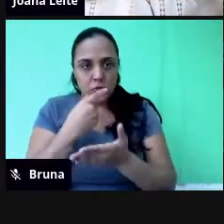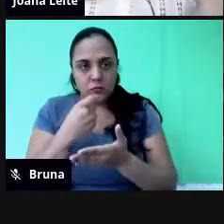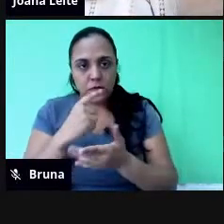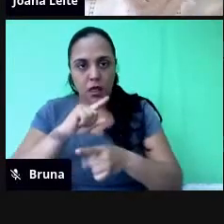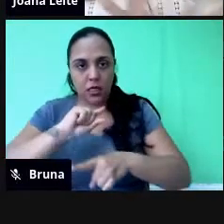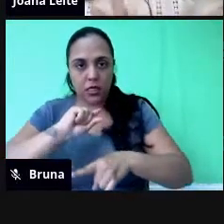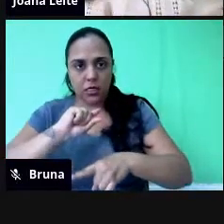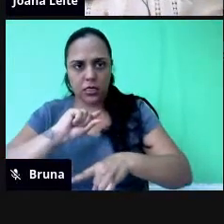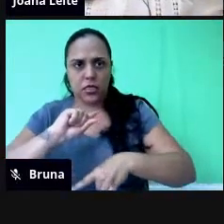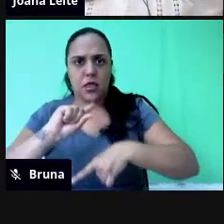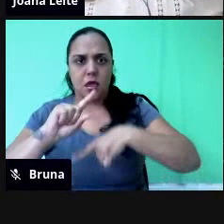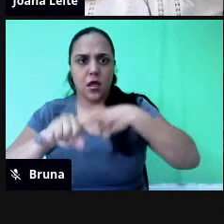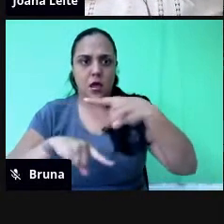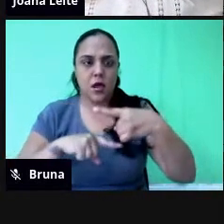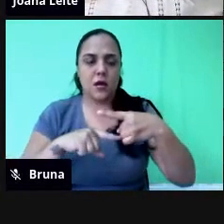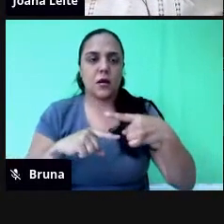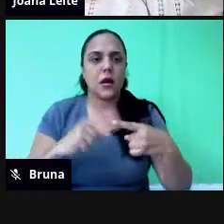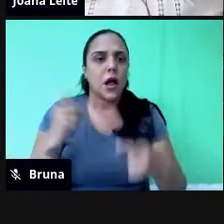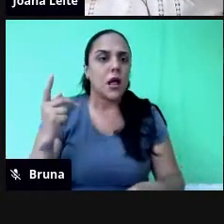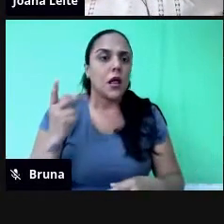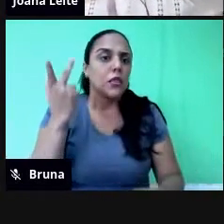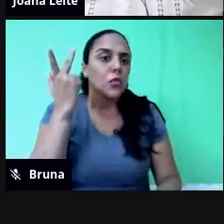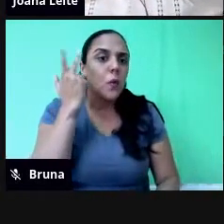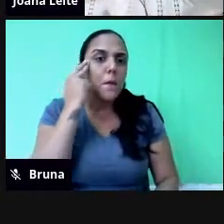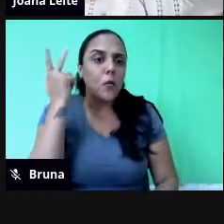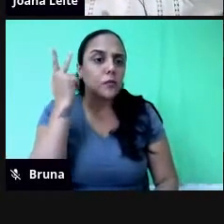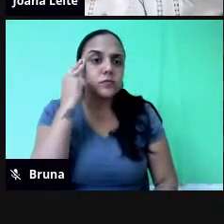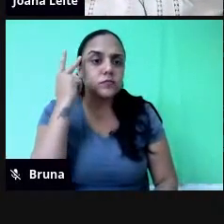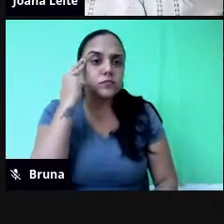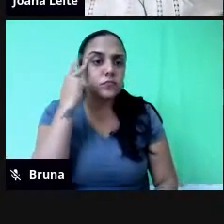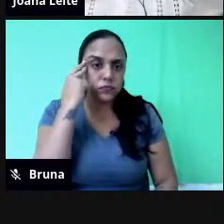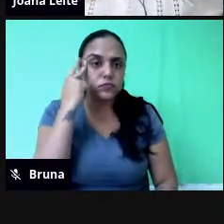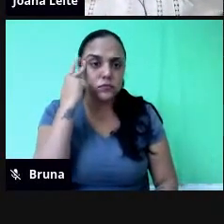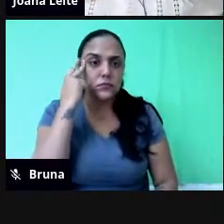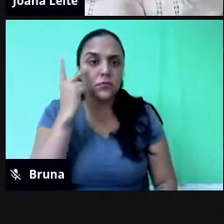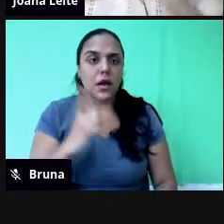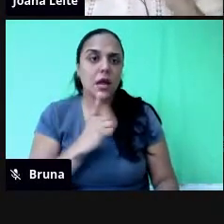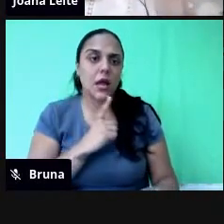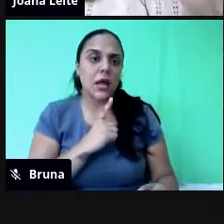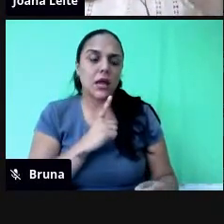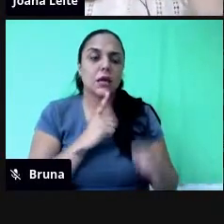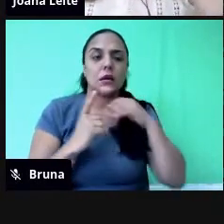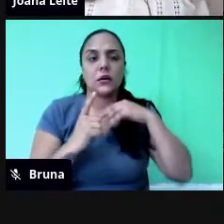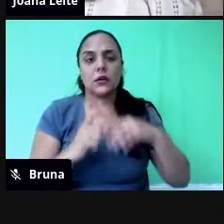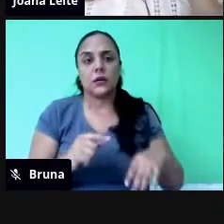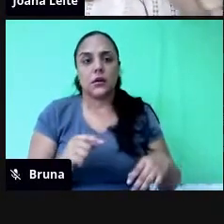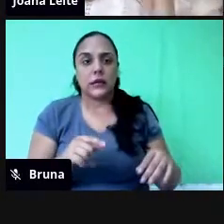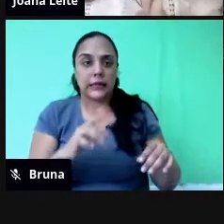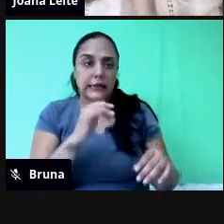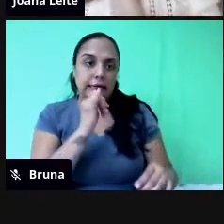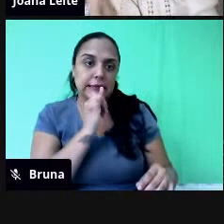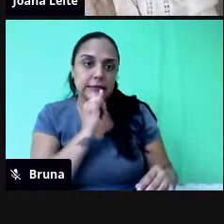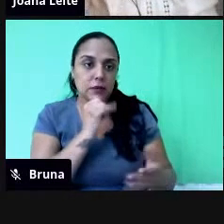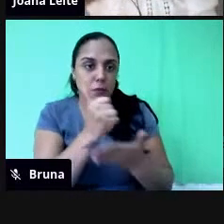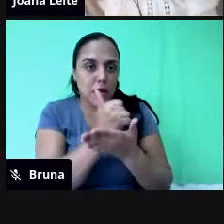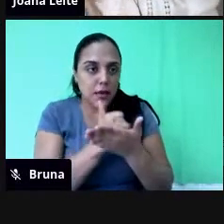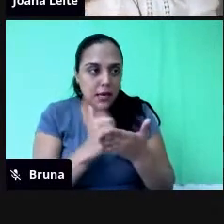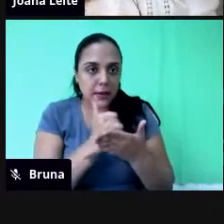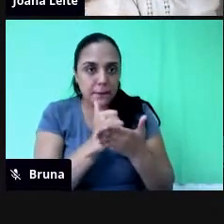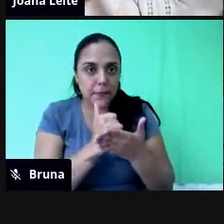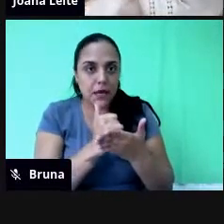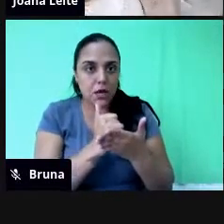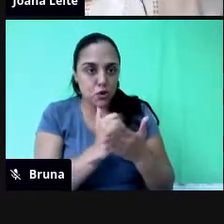algumas medicações que são mais comuns serem utilizadas para crianças com transtorno do espectro autista. Não é que existe remédio para